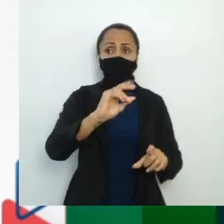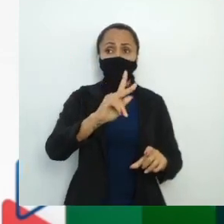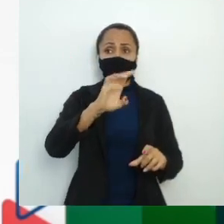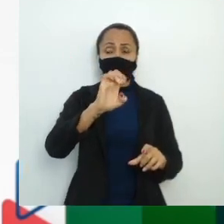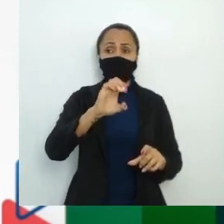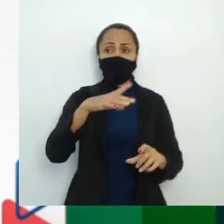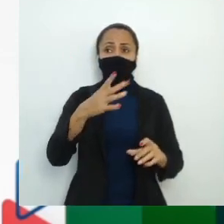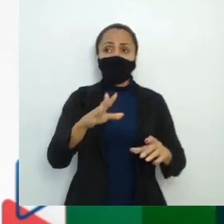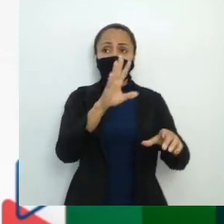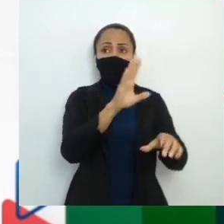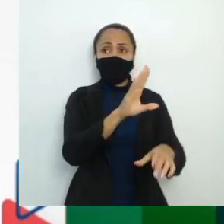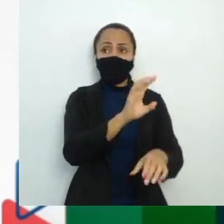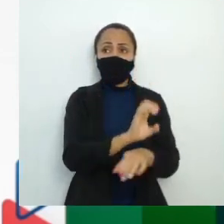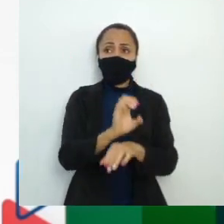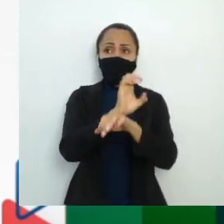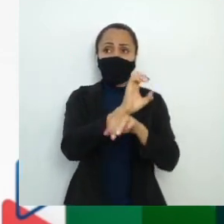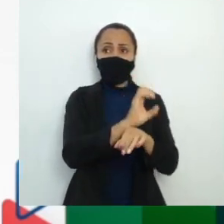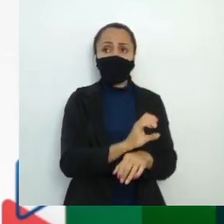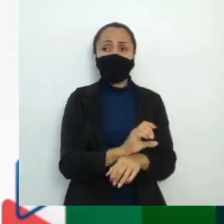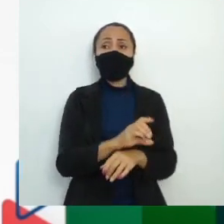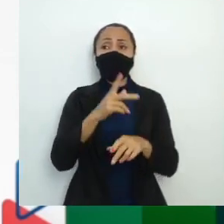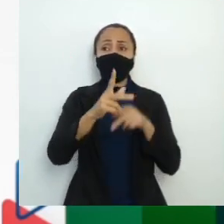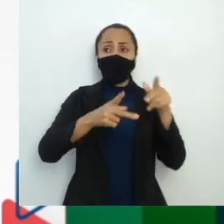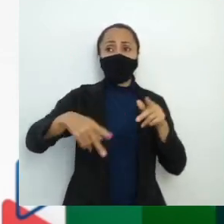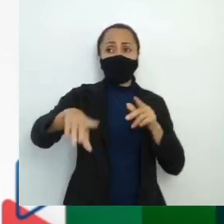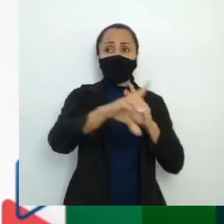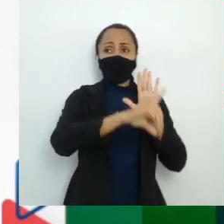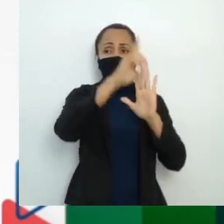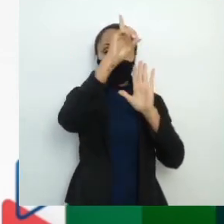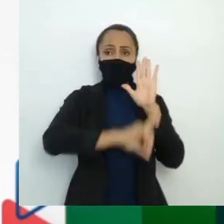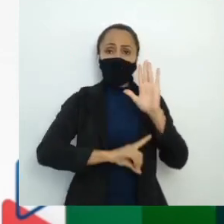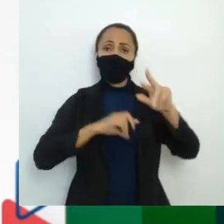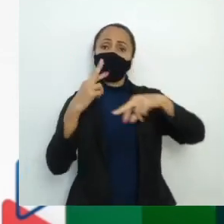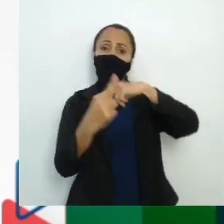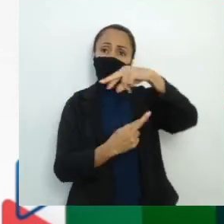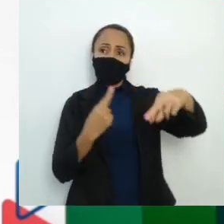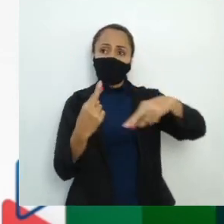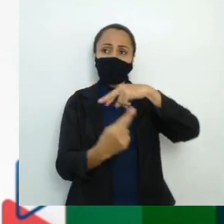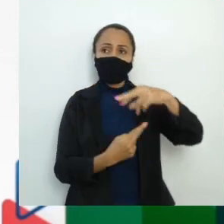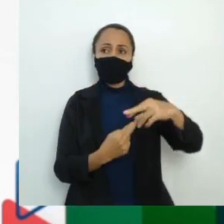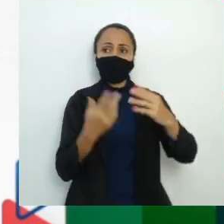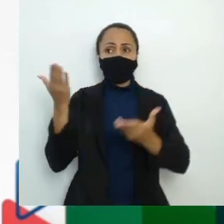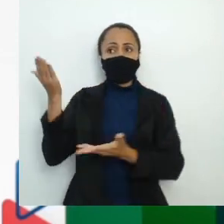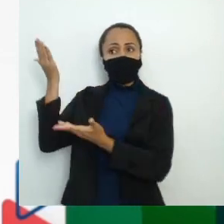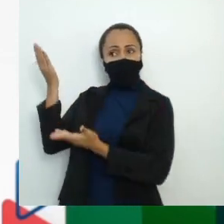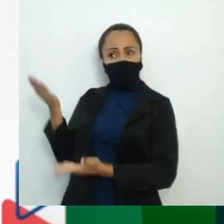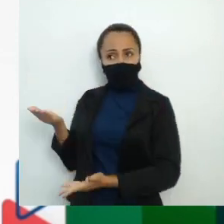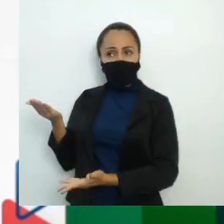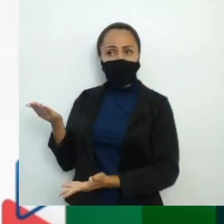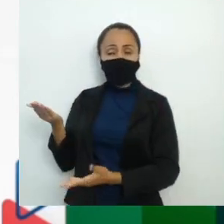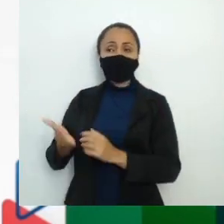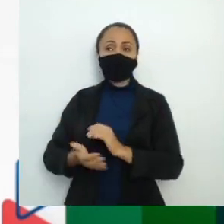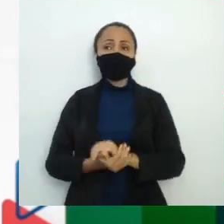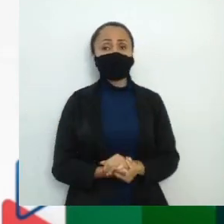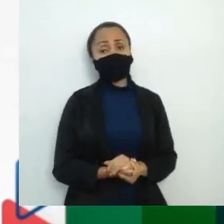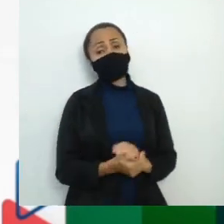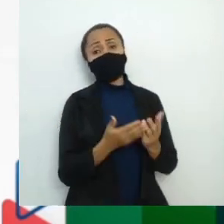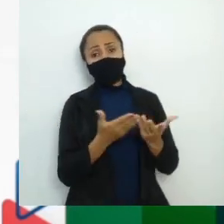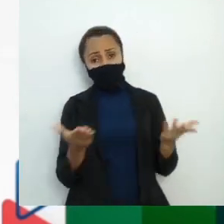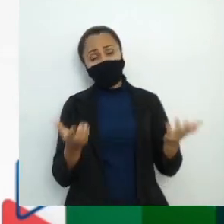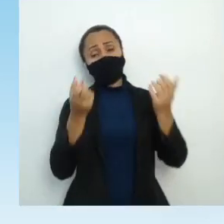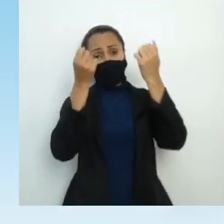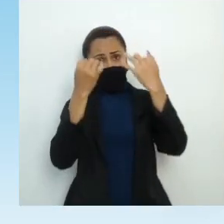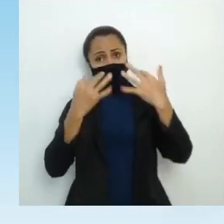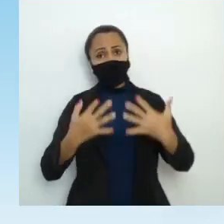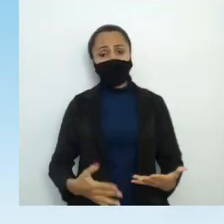a população tem direito à revolução. Né? John Locke vai dizer aí essa expressão maravilhosa, esse pensamento maravilhoso. E é isso que a gente vai falar. Que